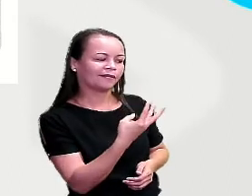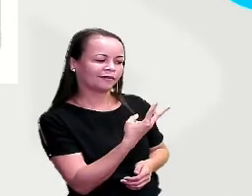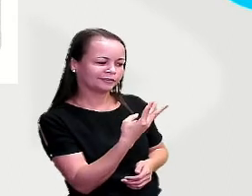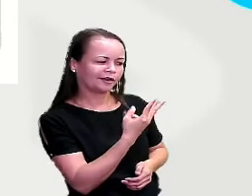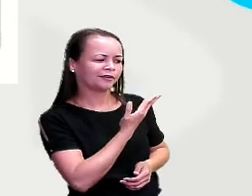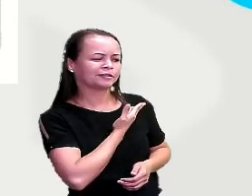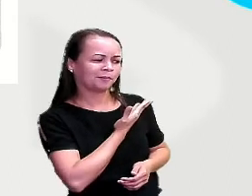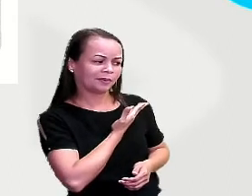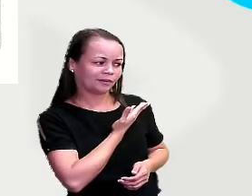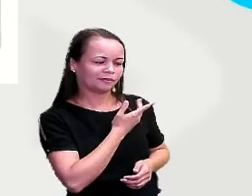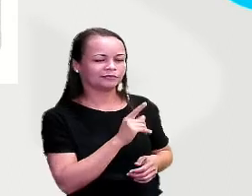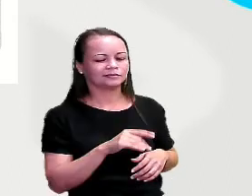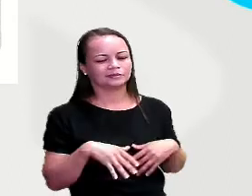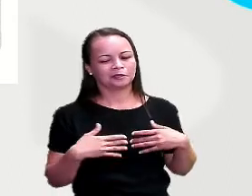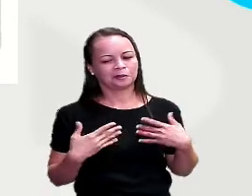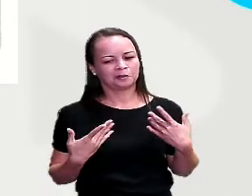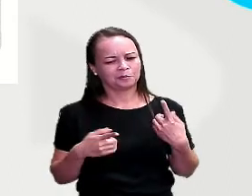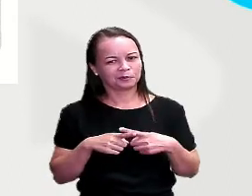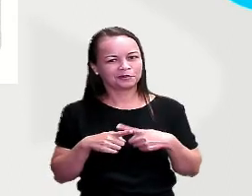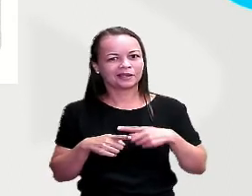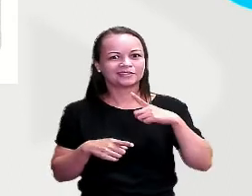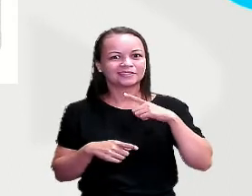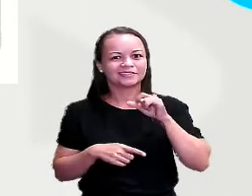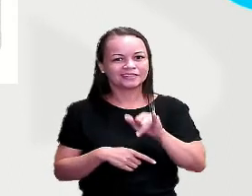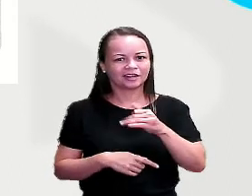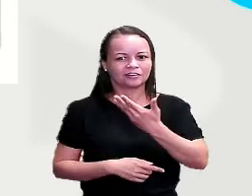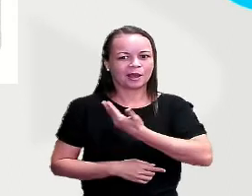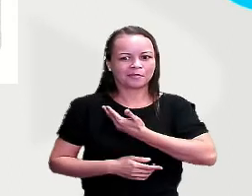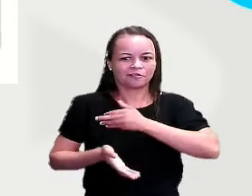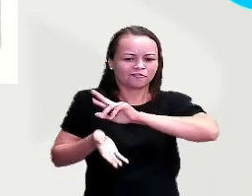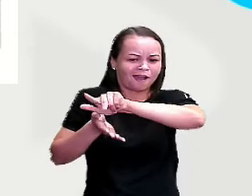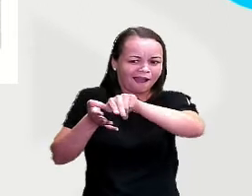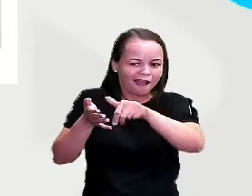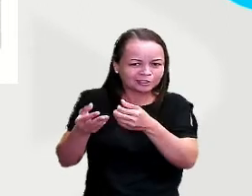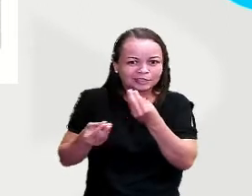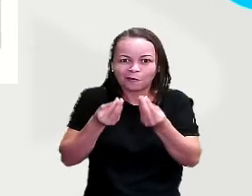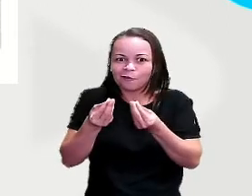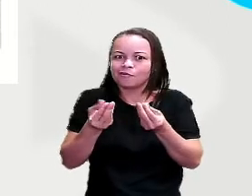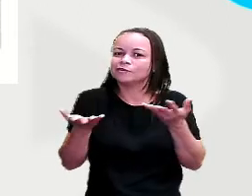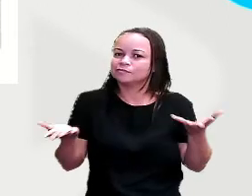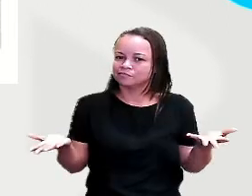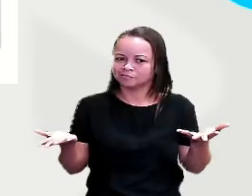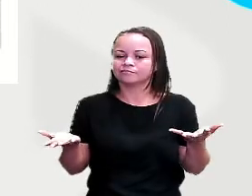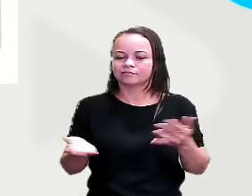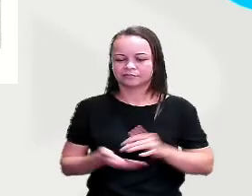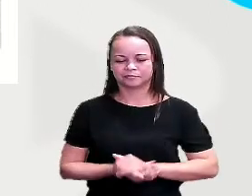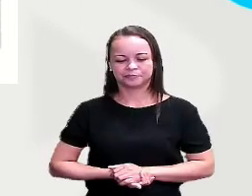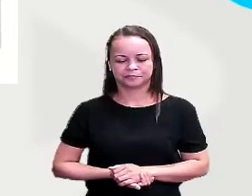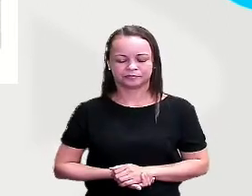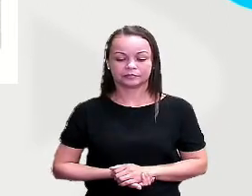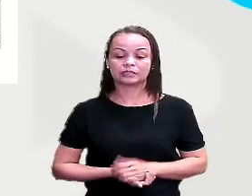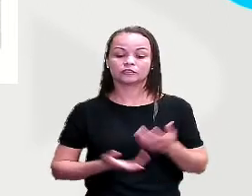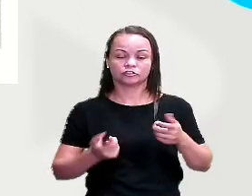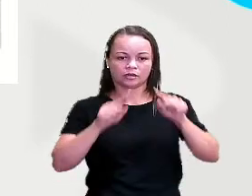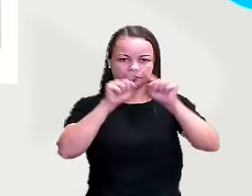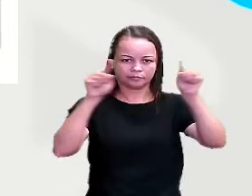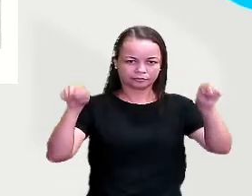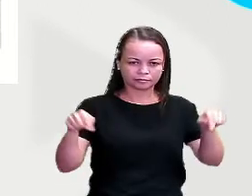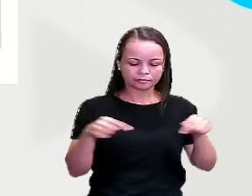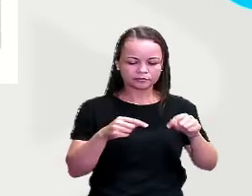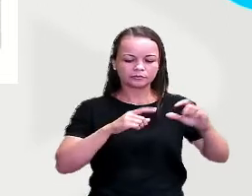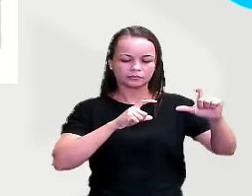tivesse muitos, imagine essa cantoria todinha no ouvido dos amigos. Já no quadrinho de baixo,